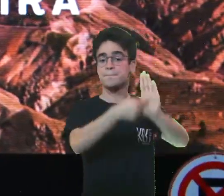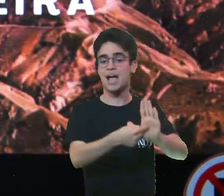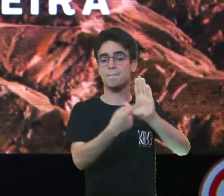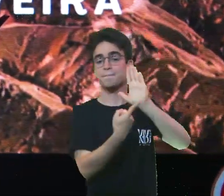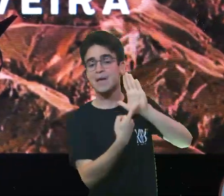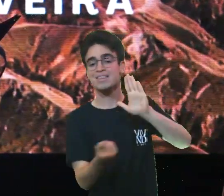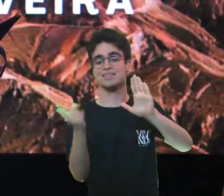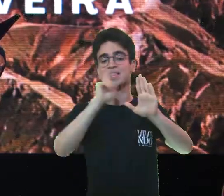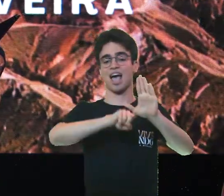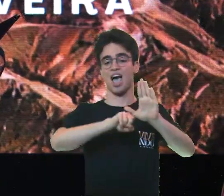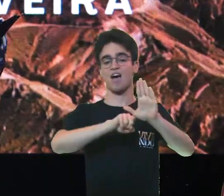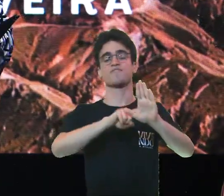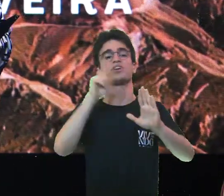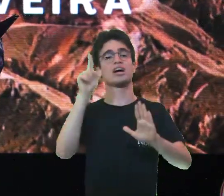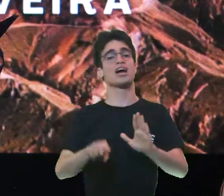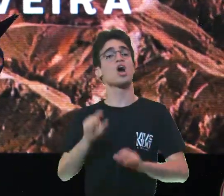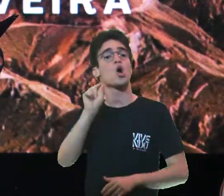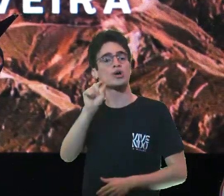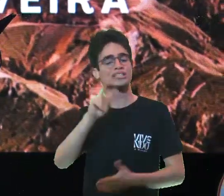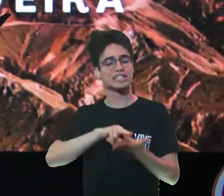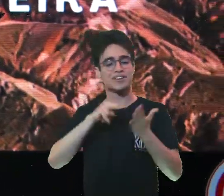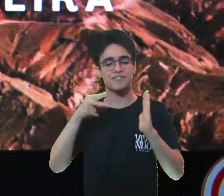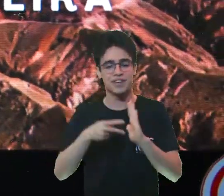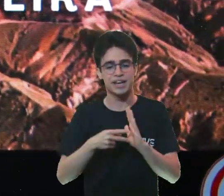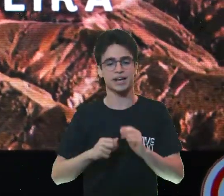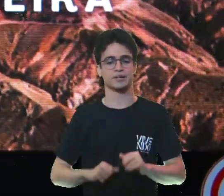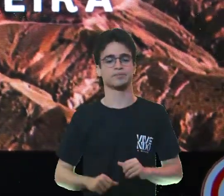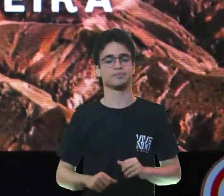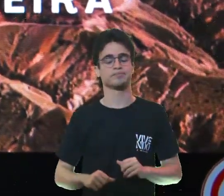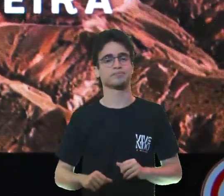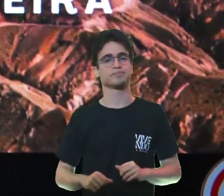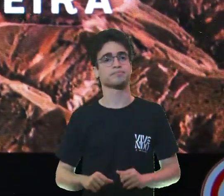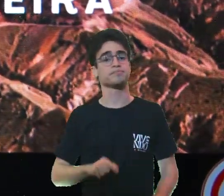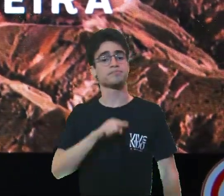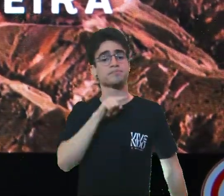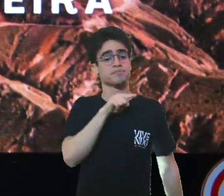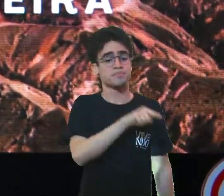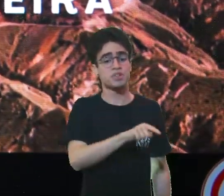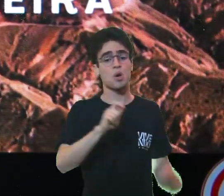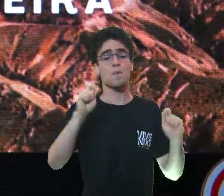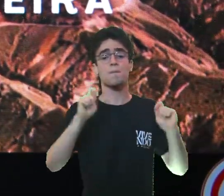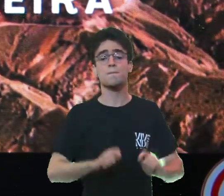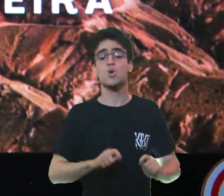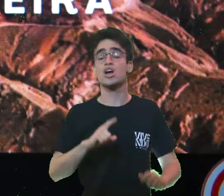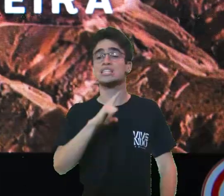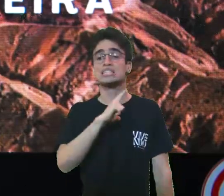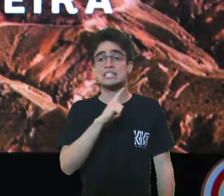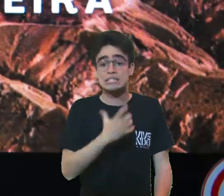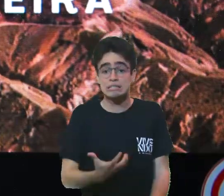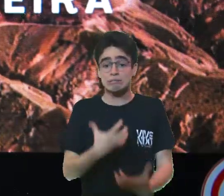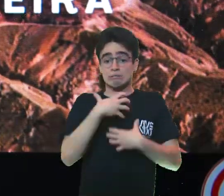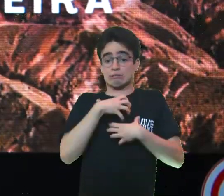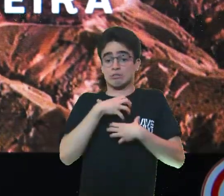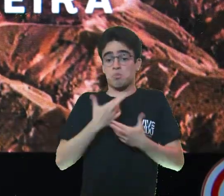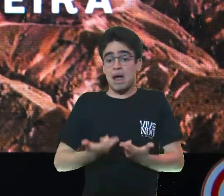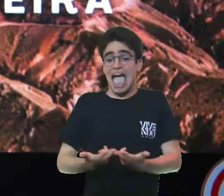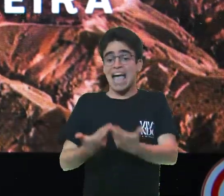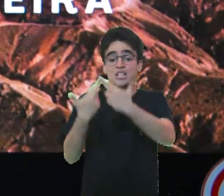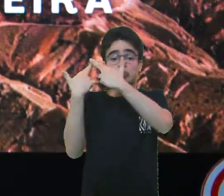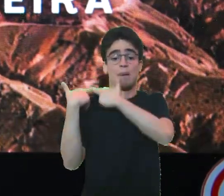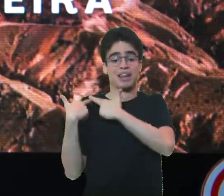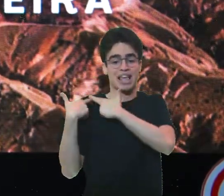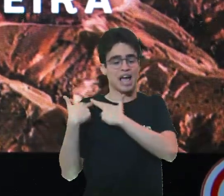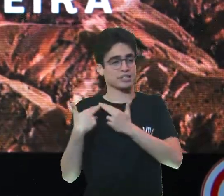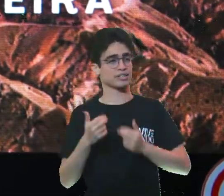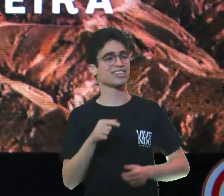no original significa: seja tomado por um encargo. Receba